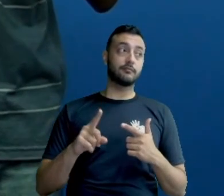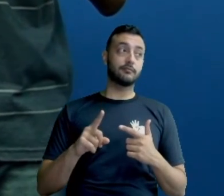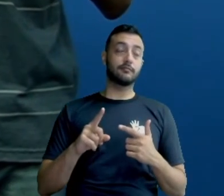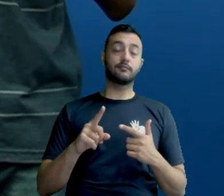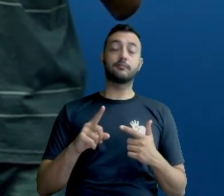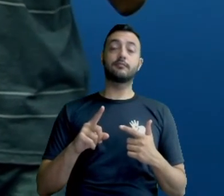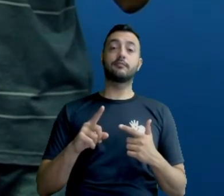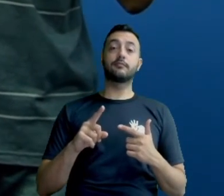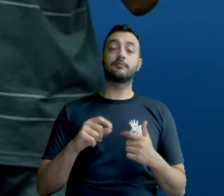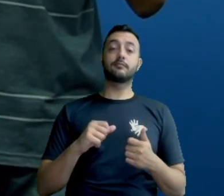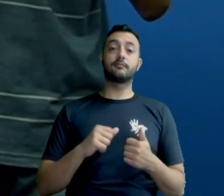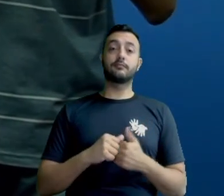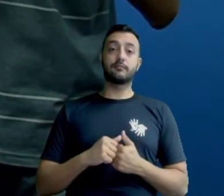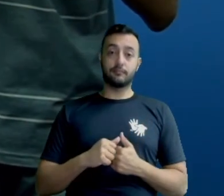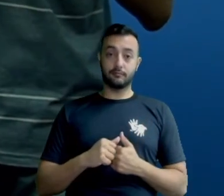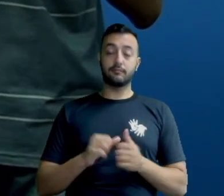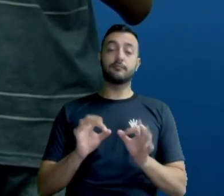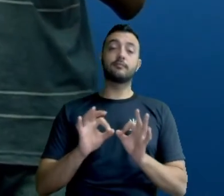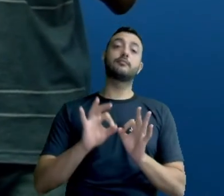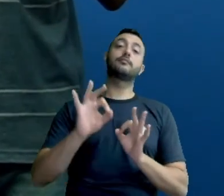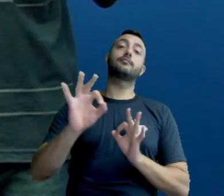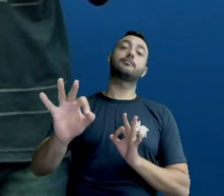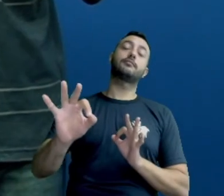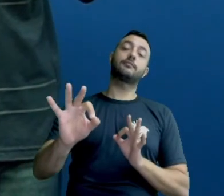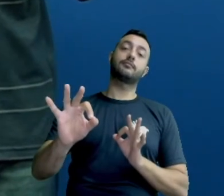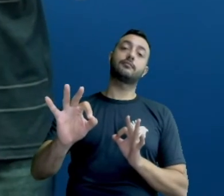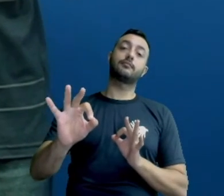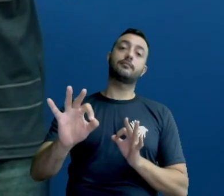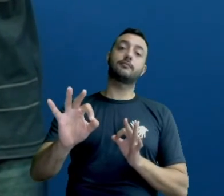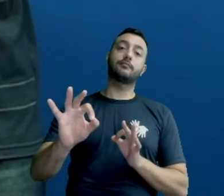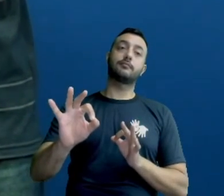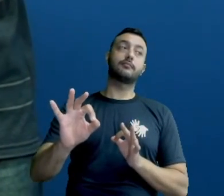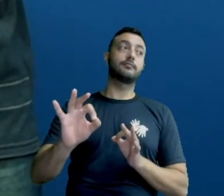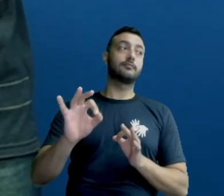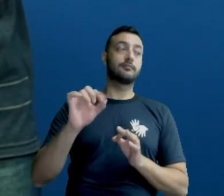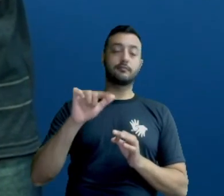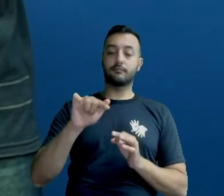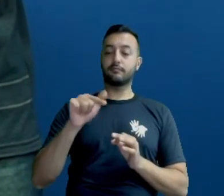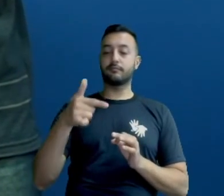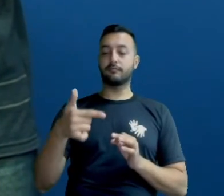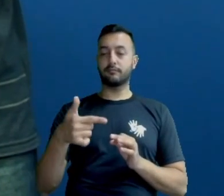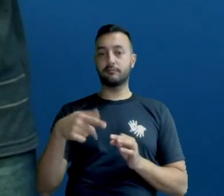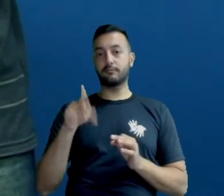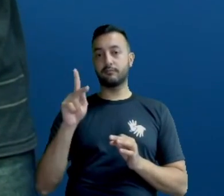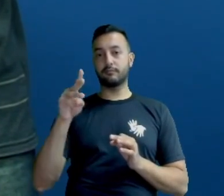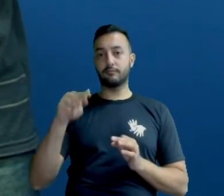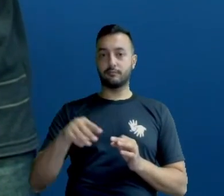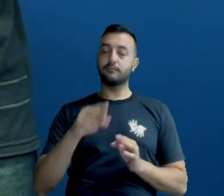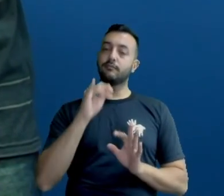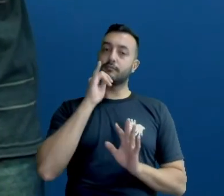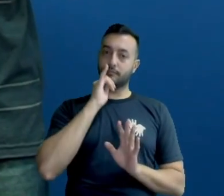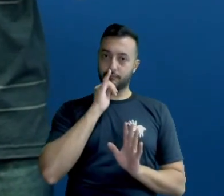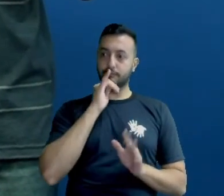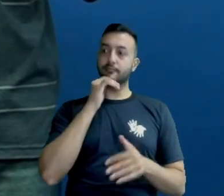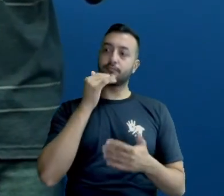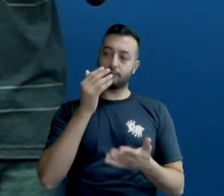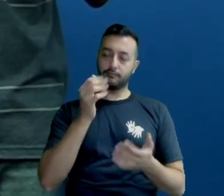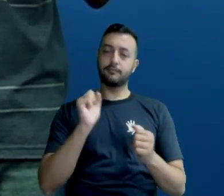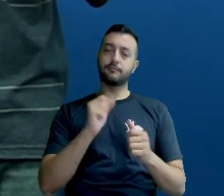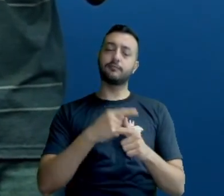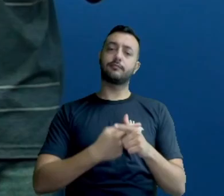que a distância ela é de 72 quilômetros, por exemplo, tá? Eu vou ter que